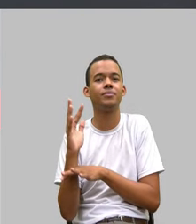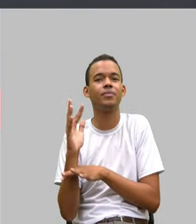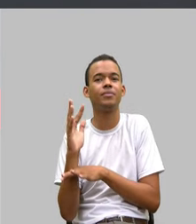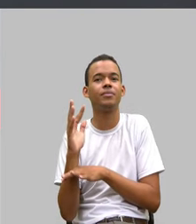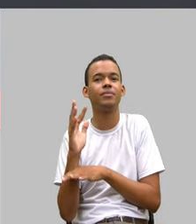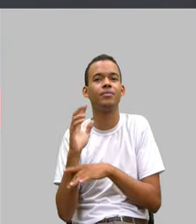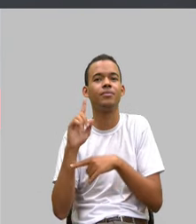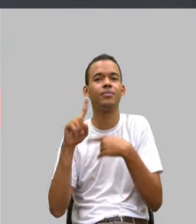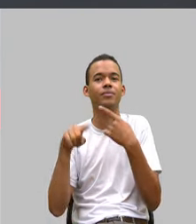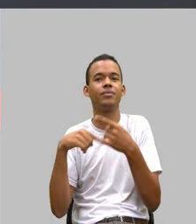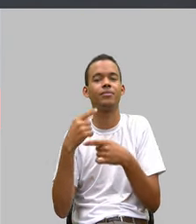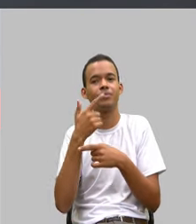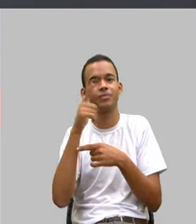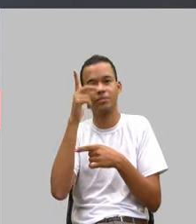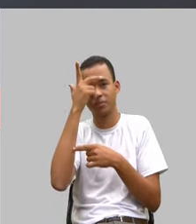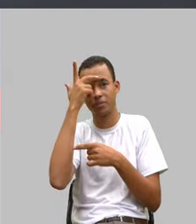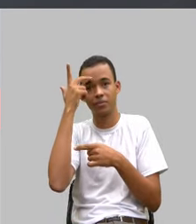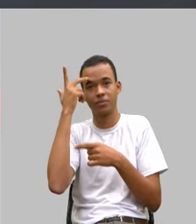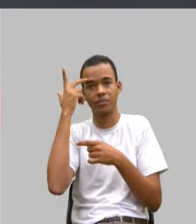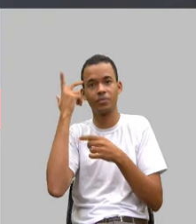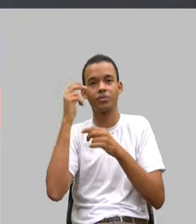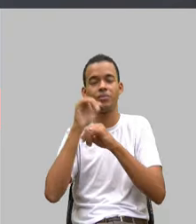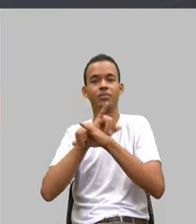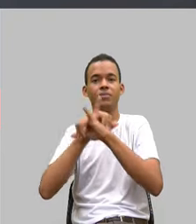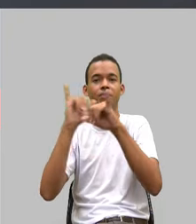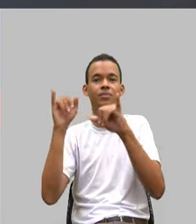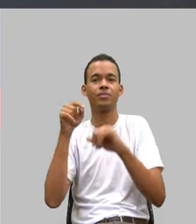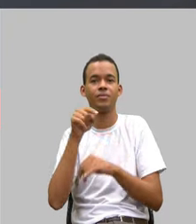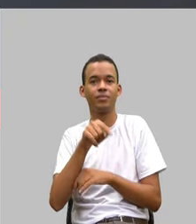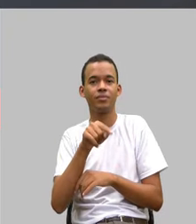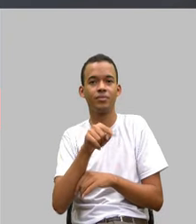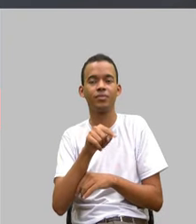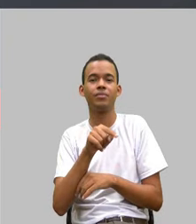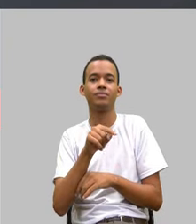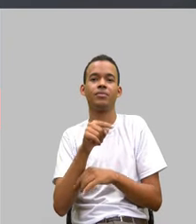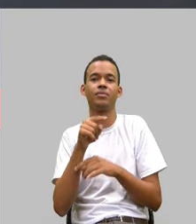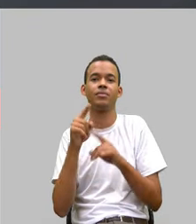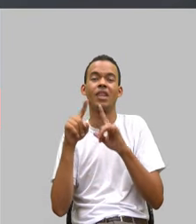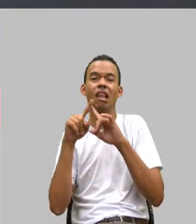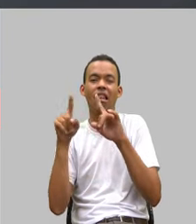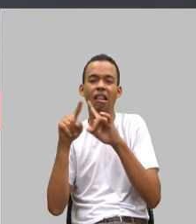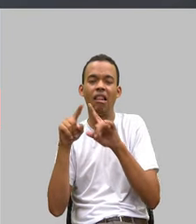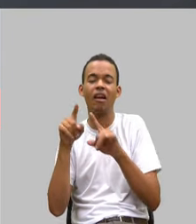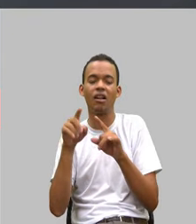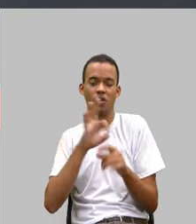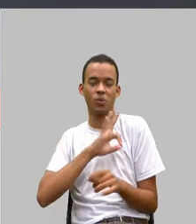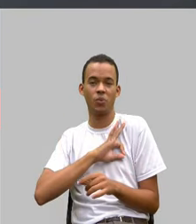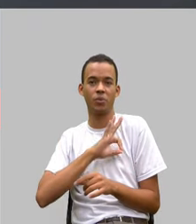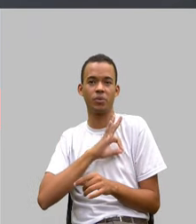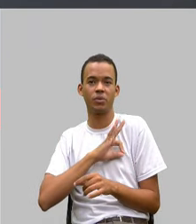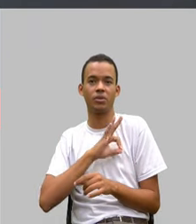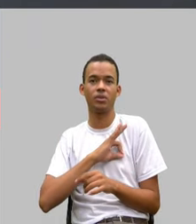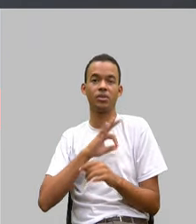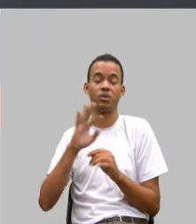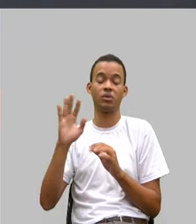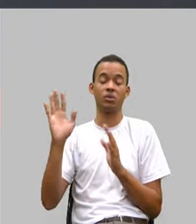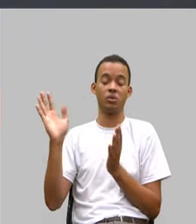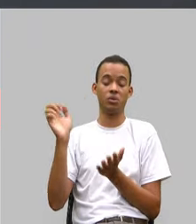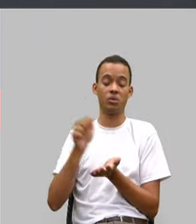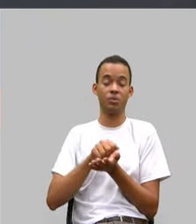minhas plantas Claro tem alguém né alguém denunciou as plantas e eu Recebi uma